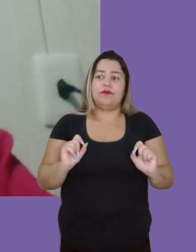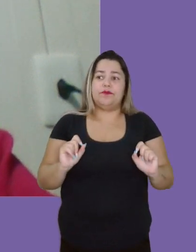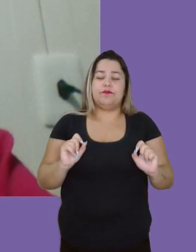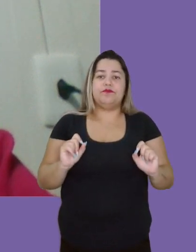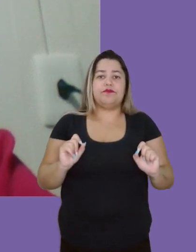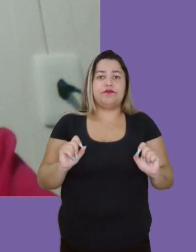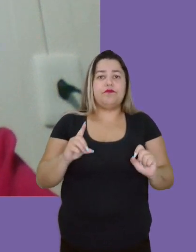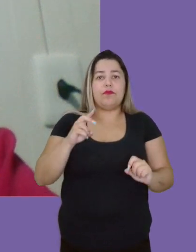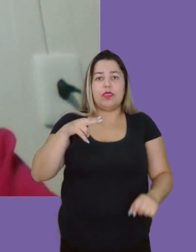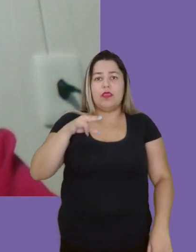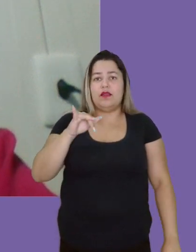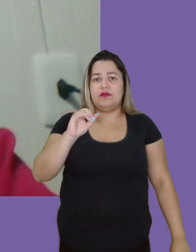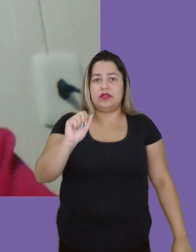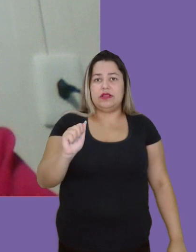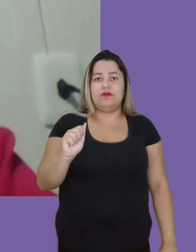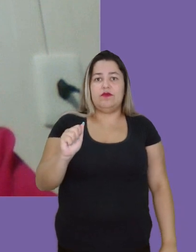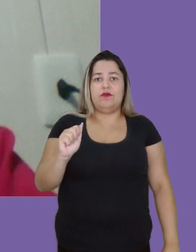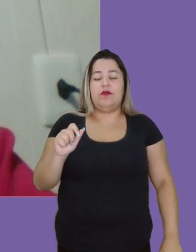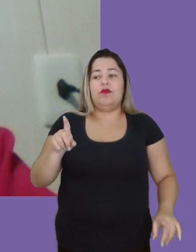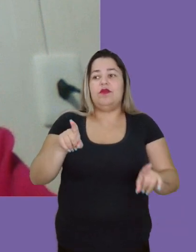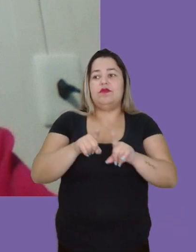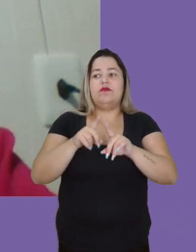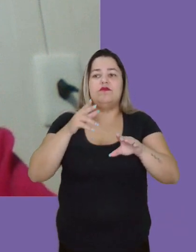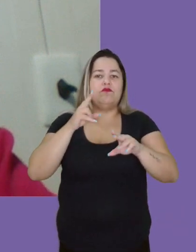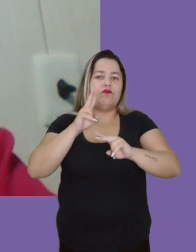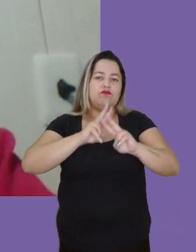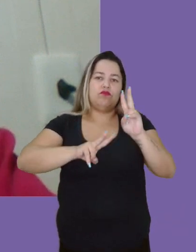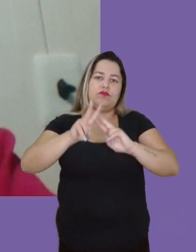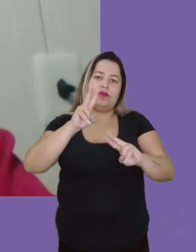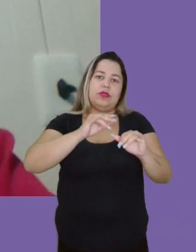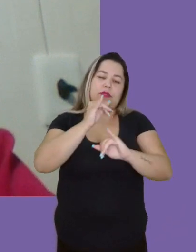essa denúncia, né. Eu estava visitando o site do TSE,